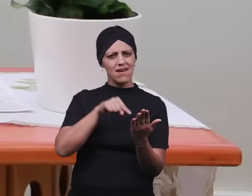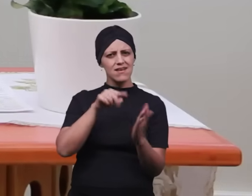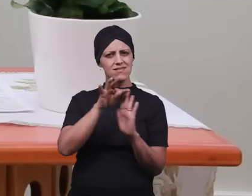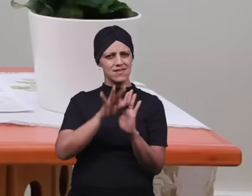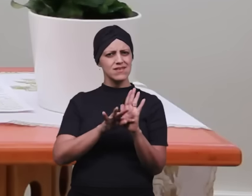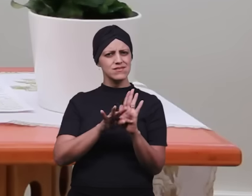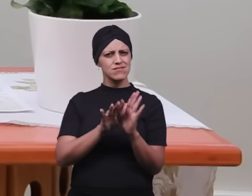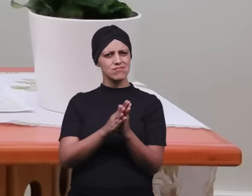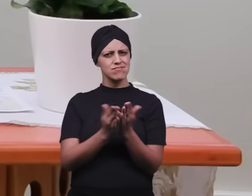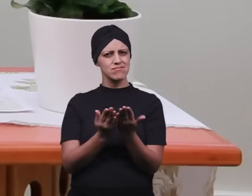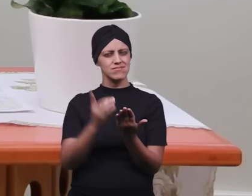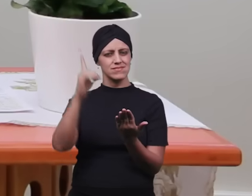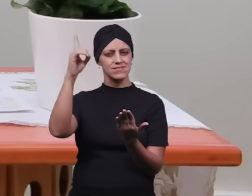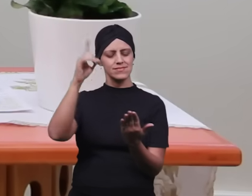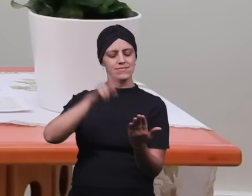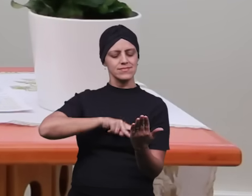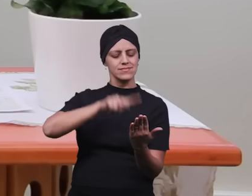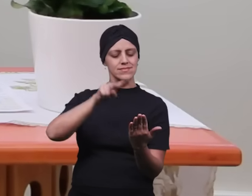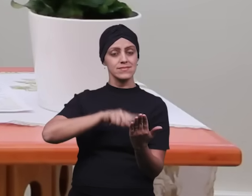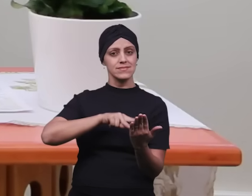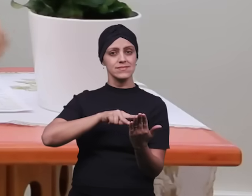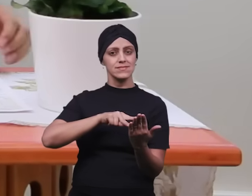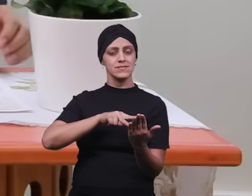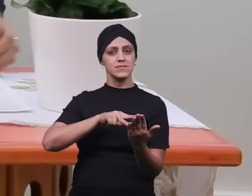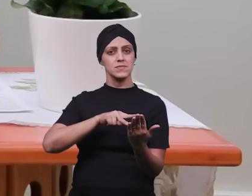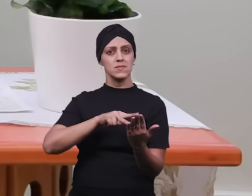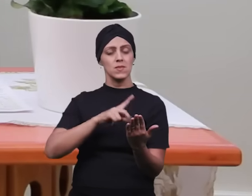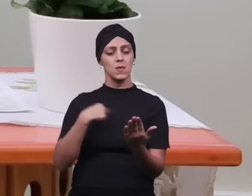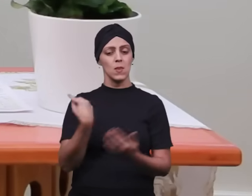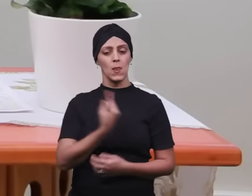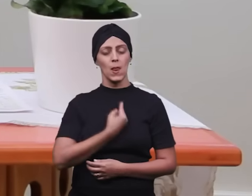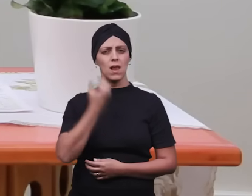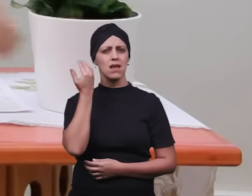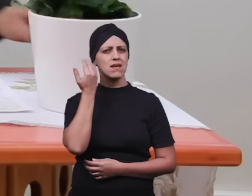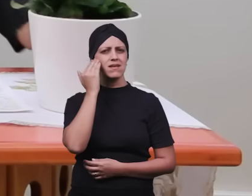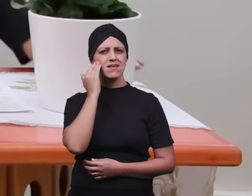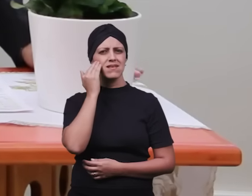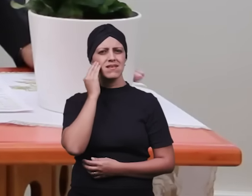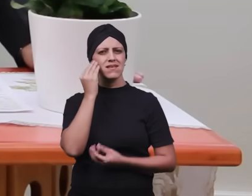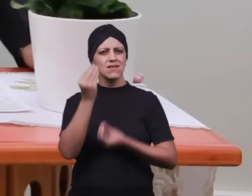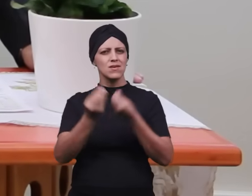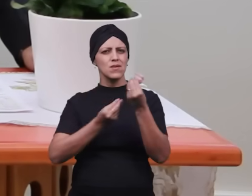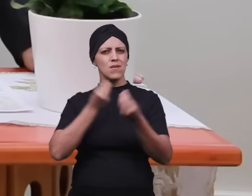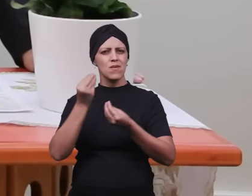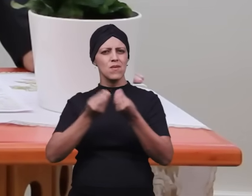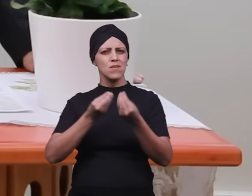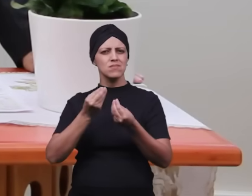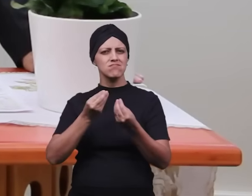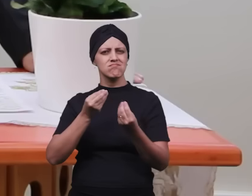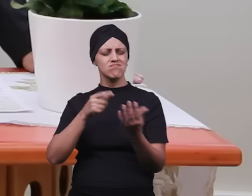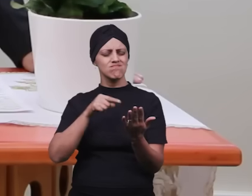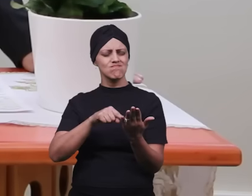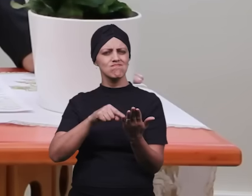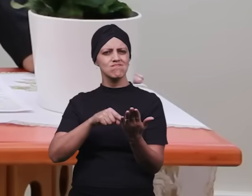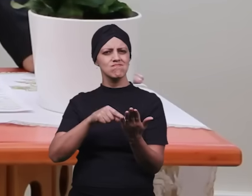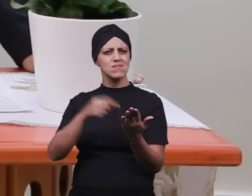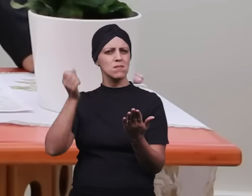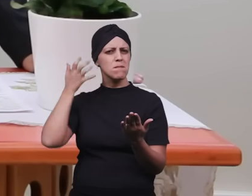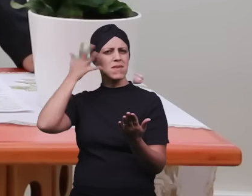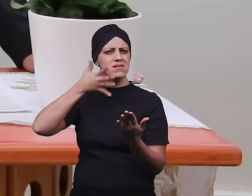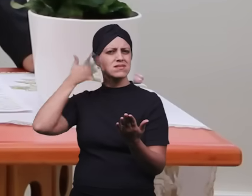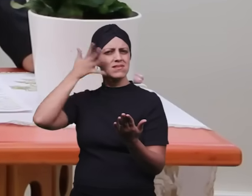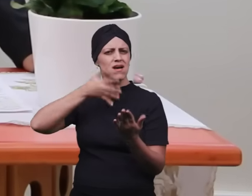texto da palavra do Senhor, nos leva a entender a grande mensagem da palavra de